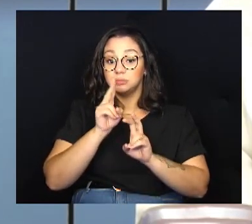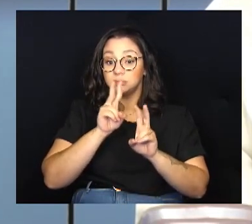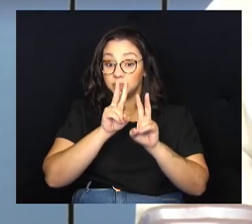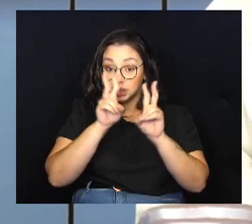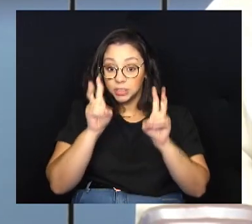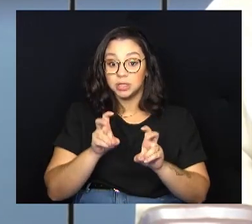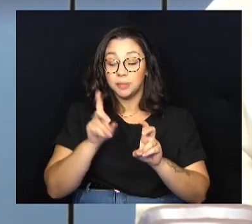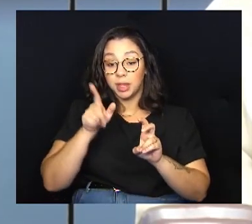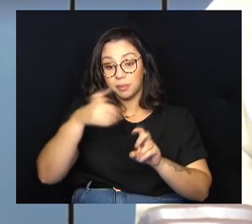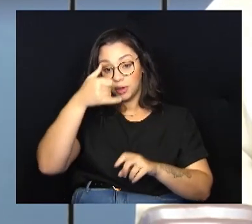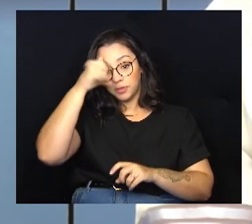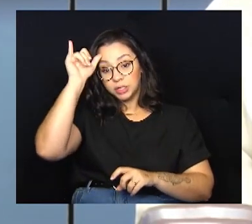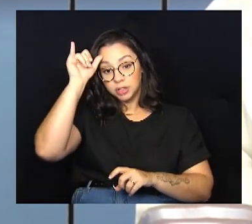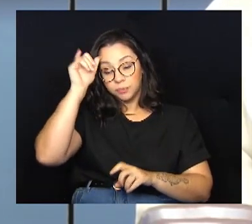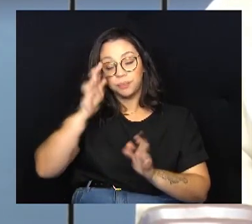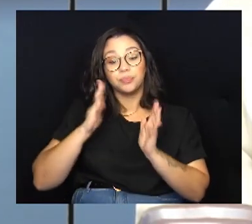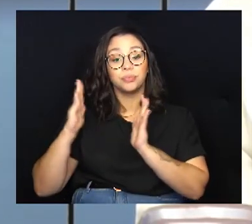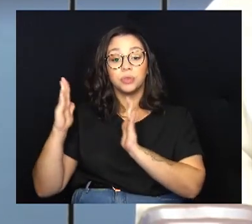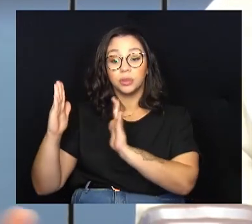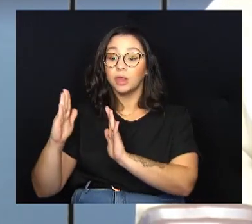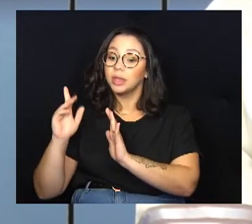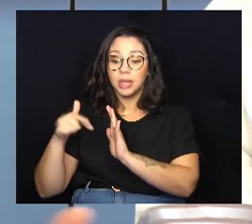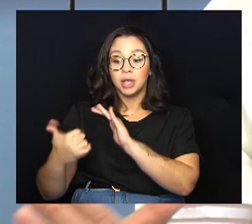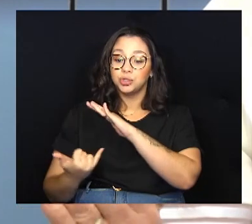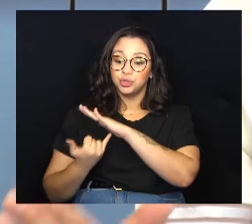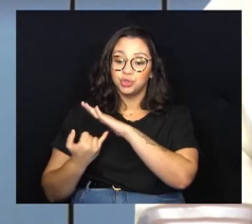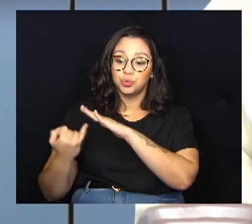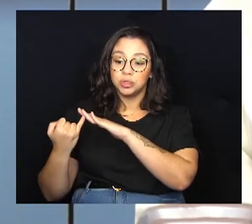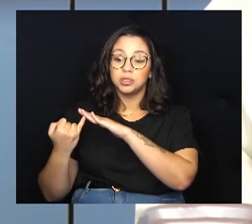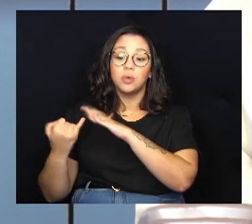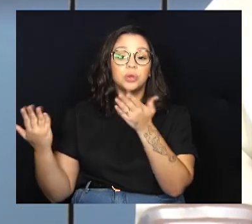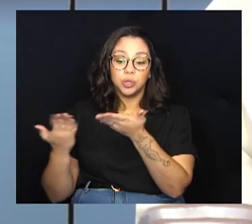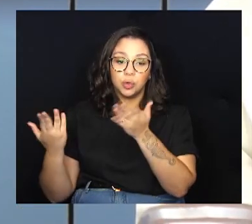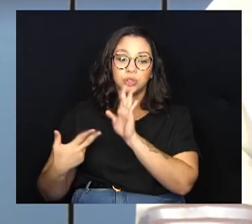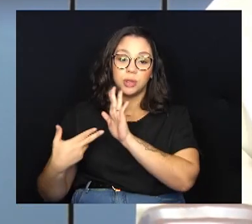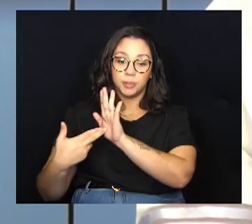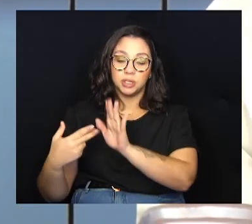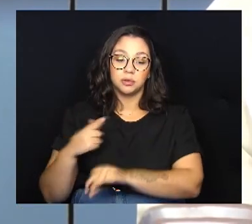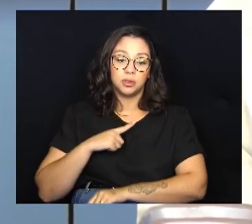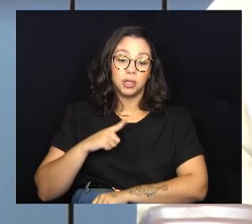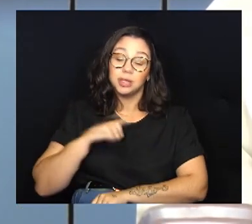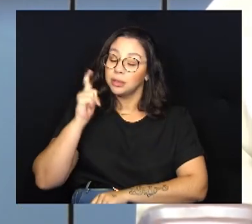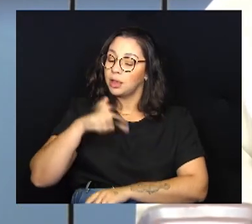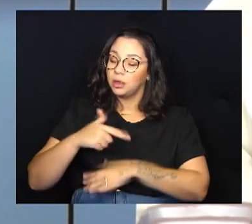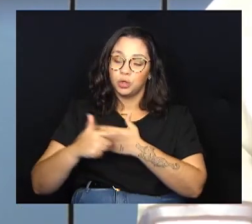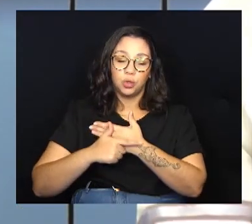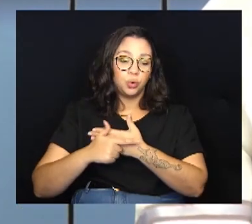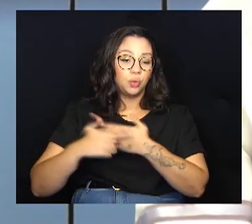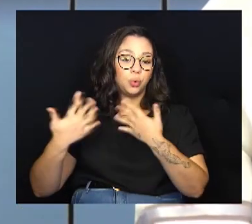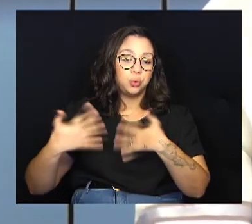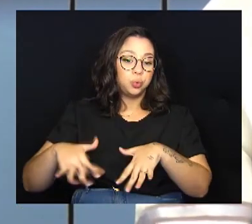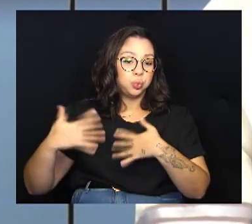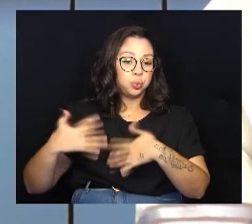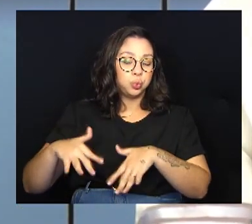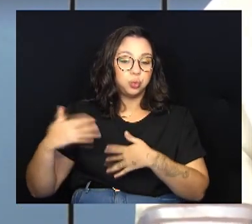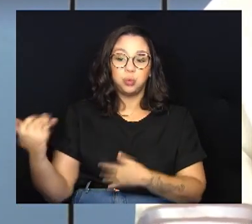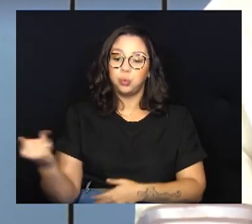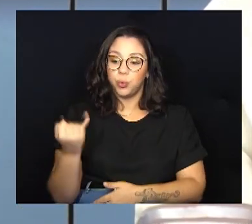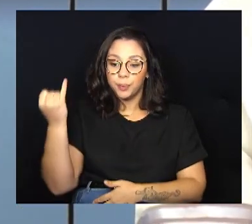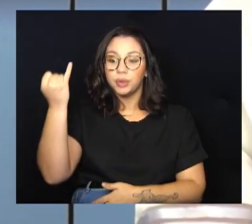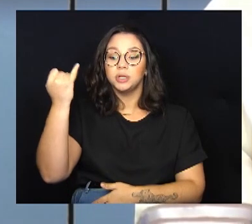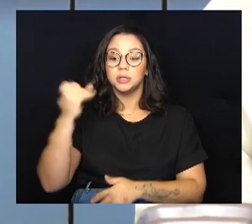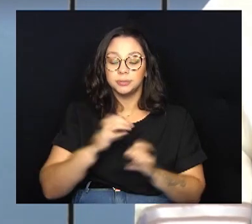acho que a prevenção, a primeira prevenção começa na educação dos nossos filhos. Eu vou dizer por quê. É claro